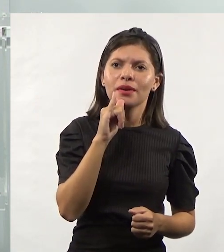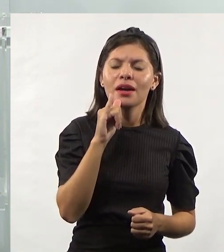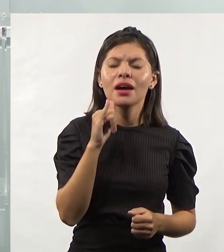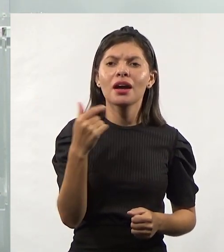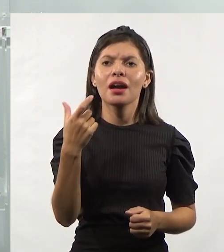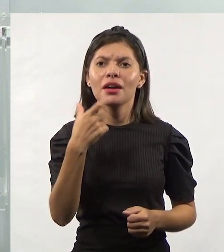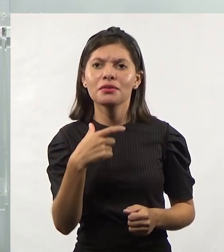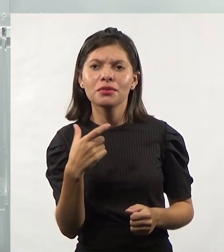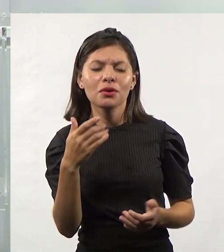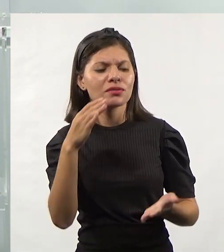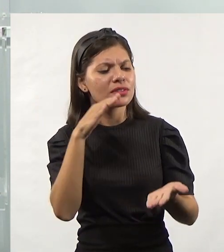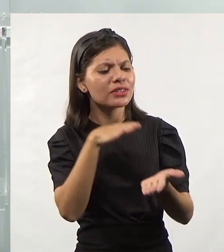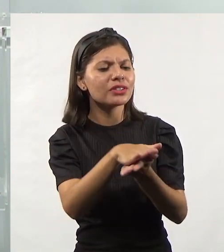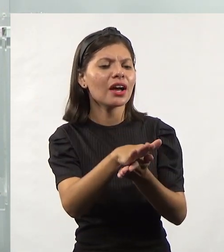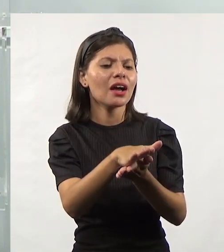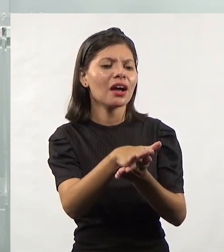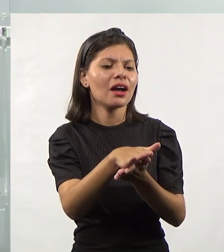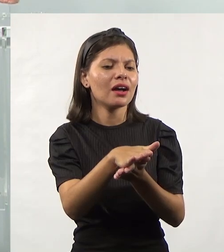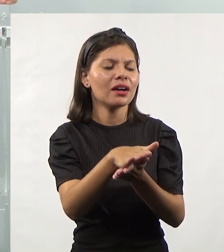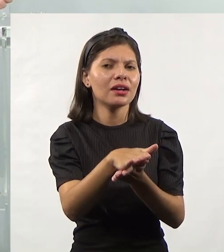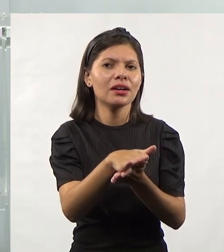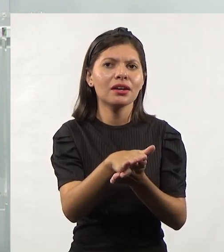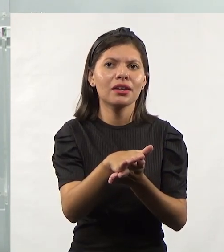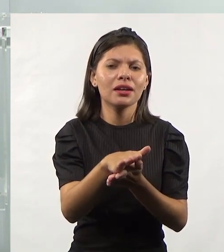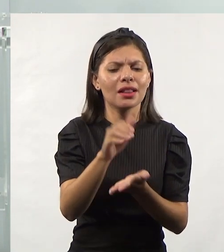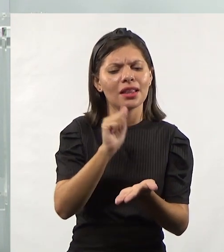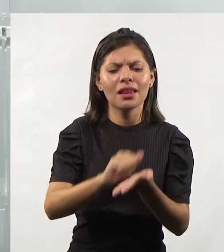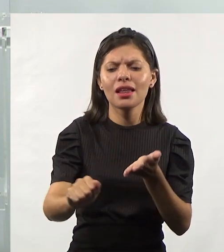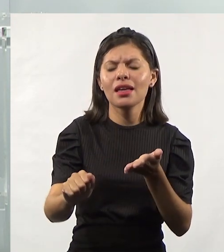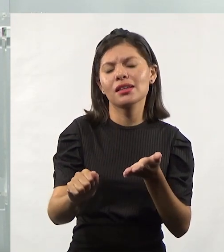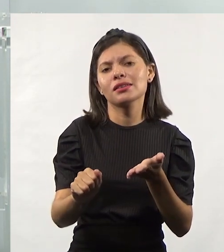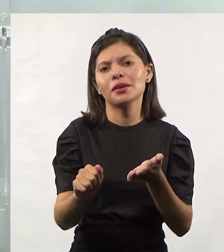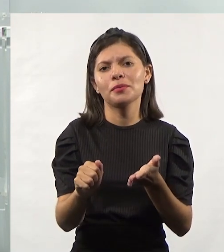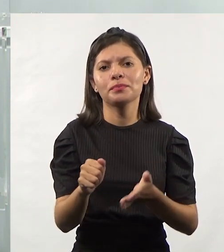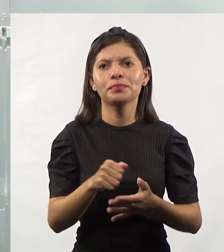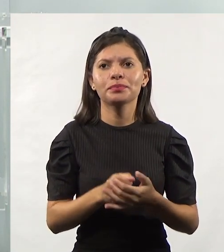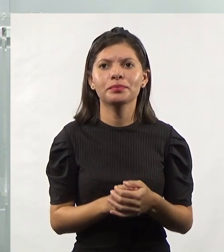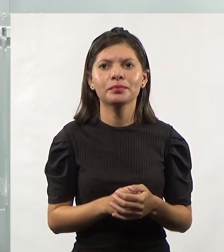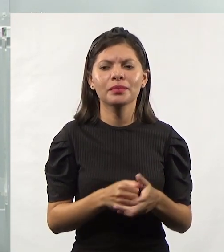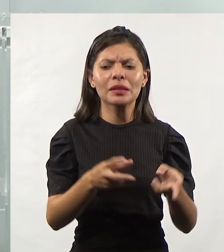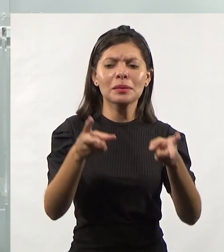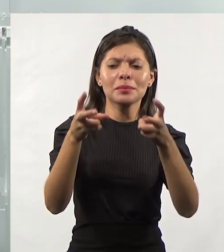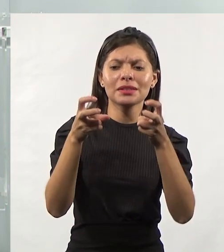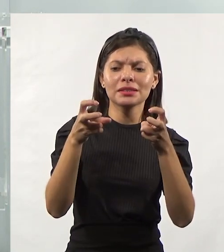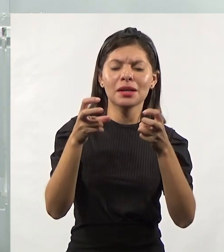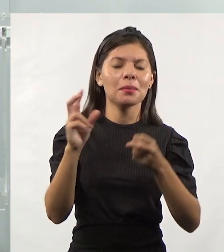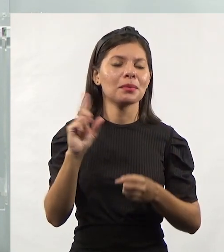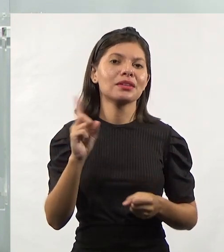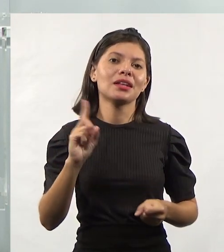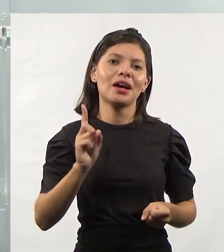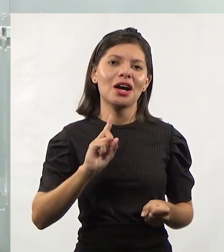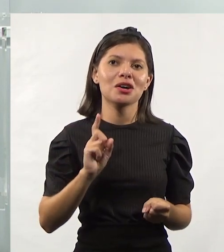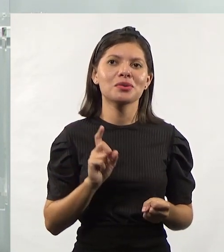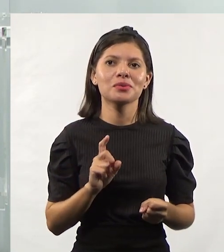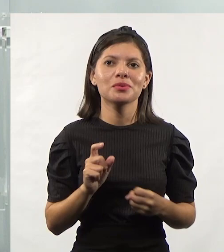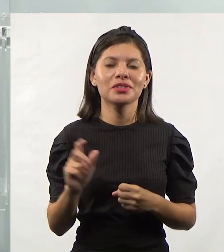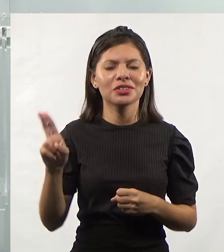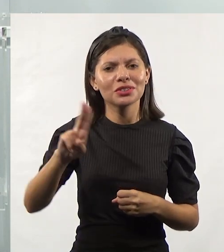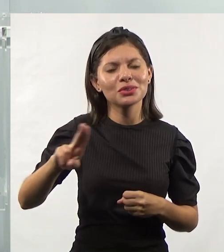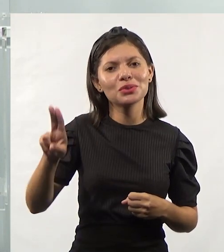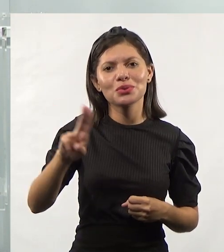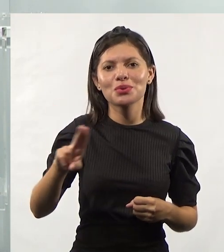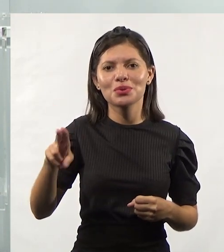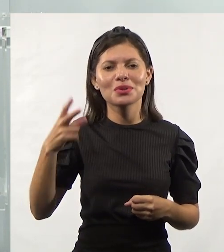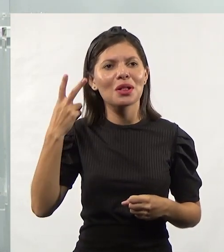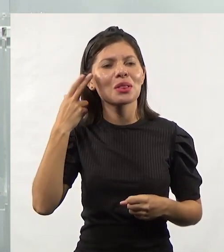escanear isso aqui, né? Deleta isso. Então são coisas que a gente nem se percebe quando vê, a gente já